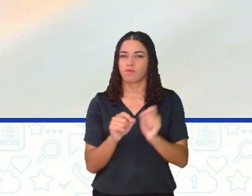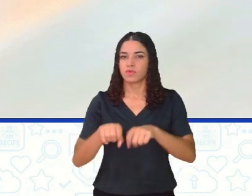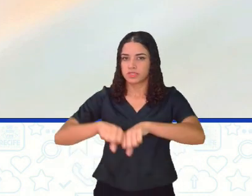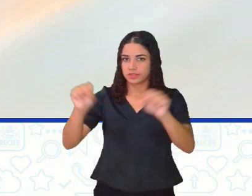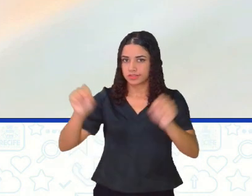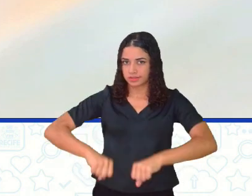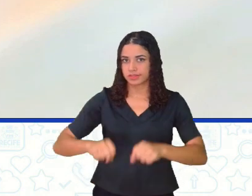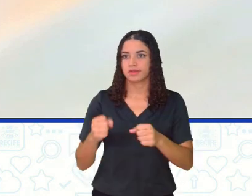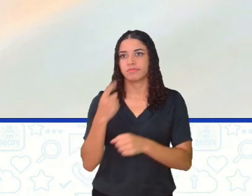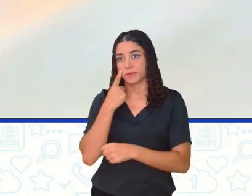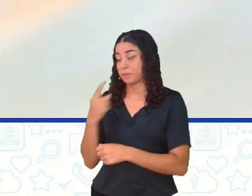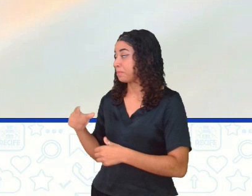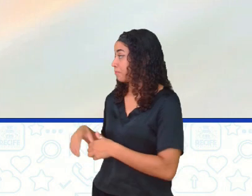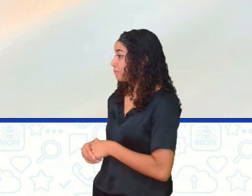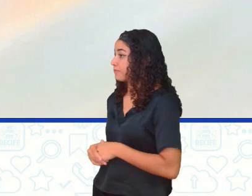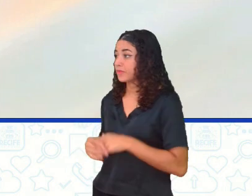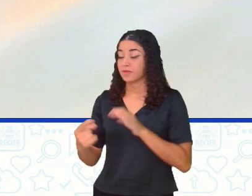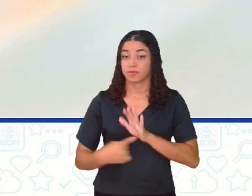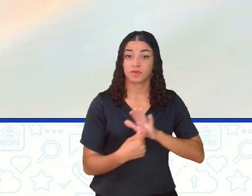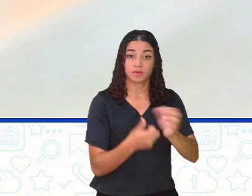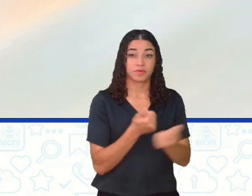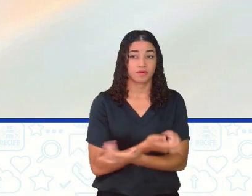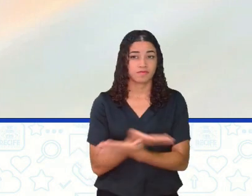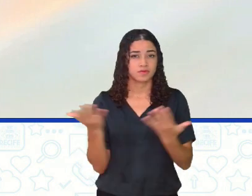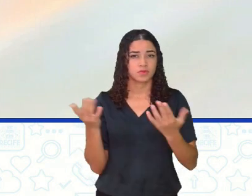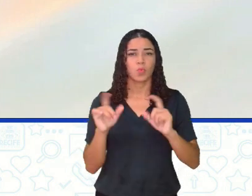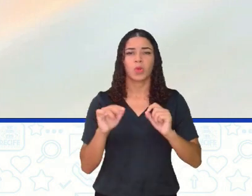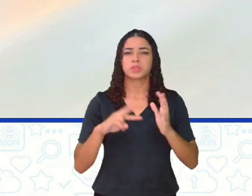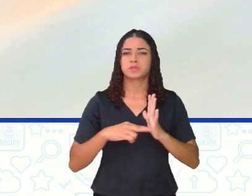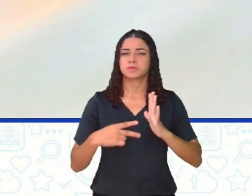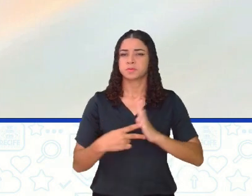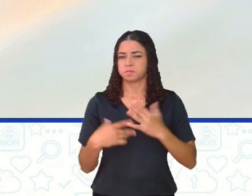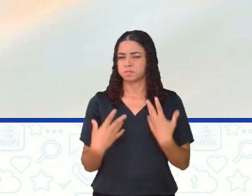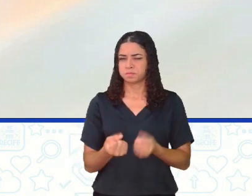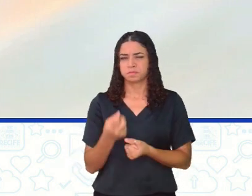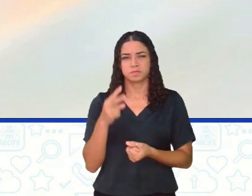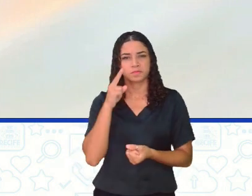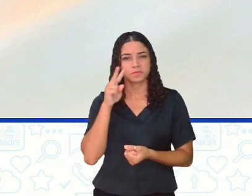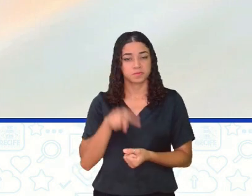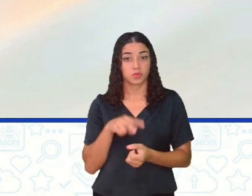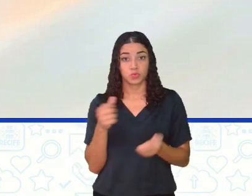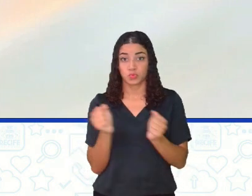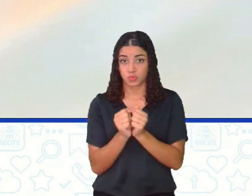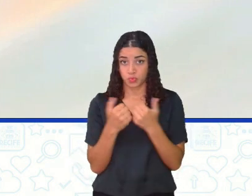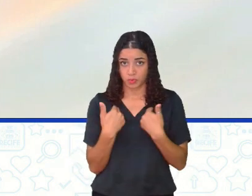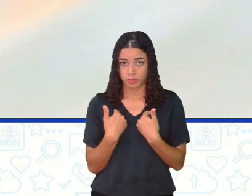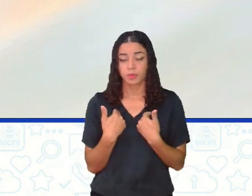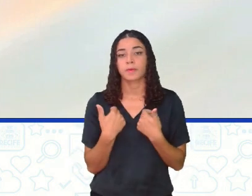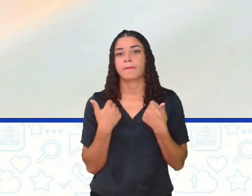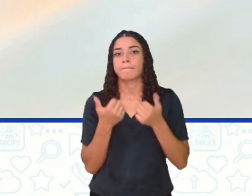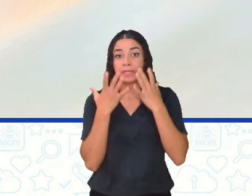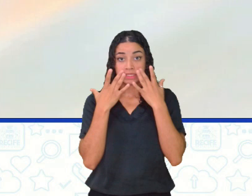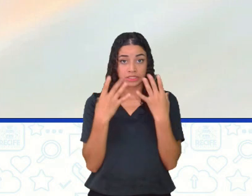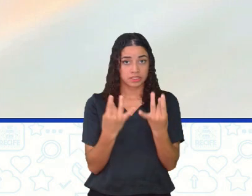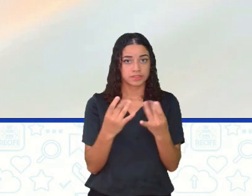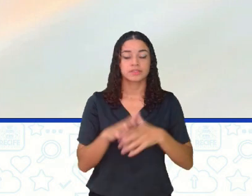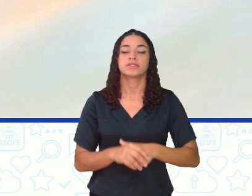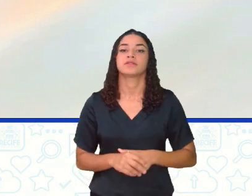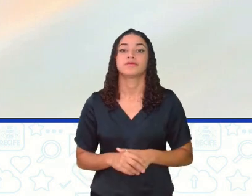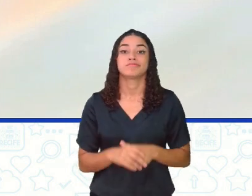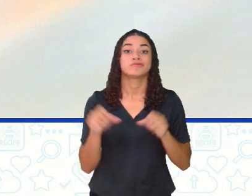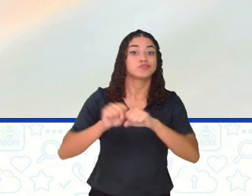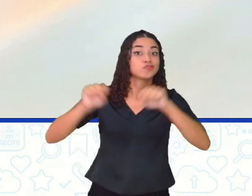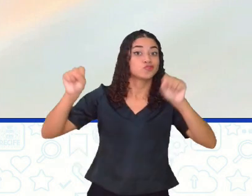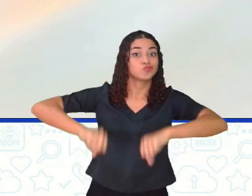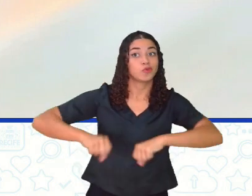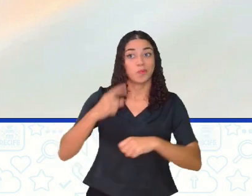endócrino, eu trouxe para vocês aí a definição. Vamos ler comigo, todos atentos. O